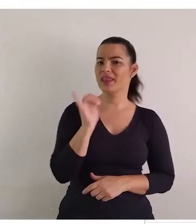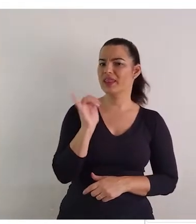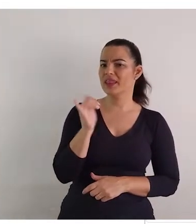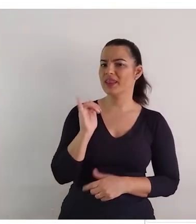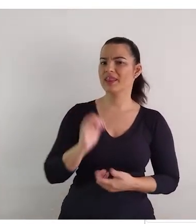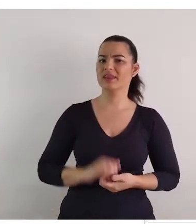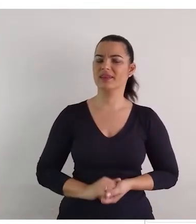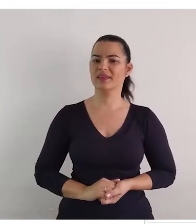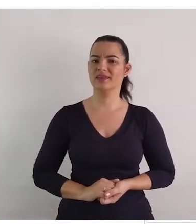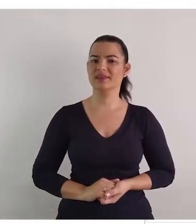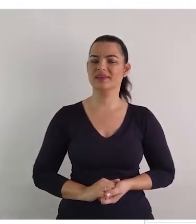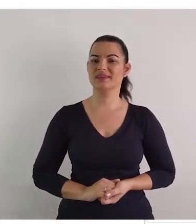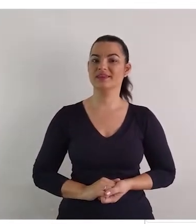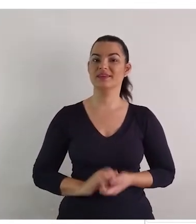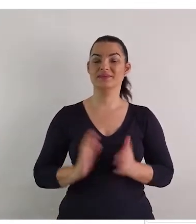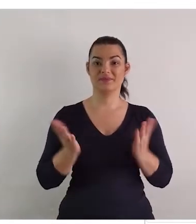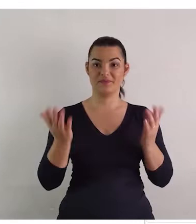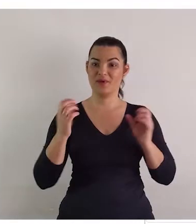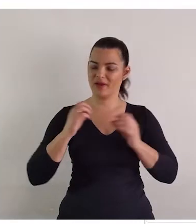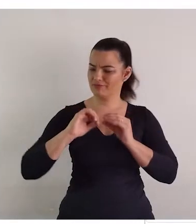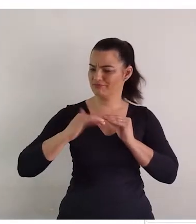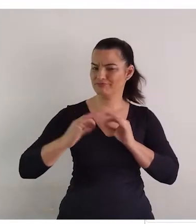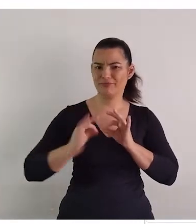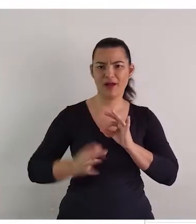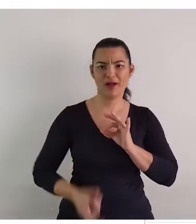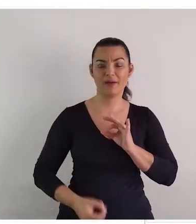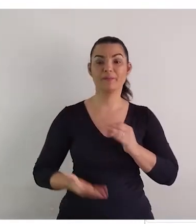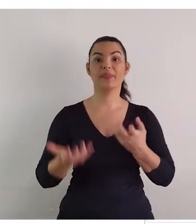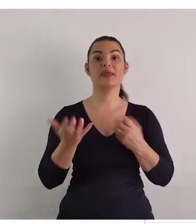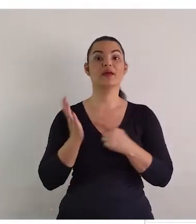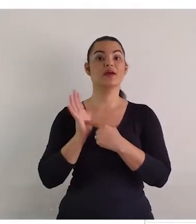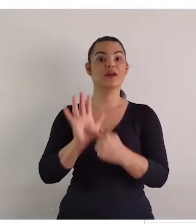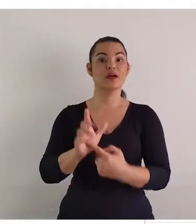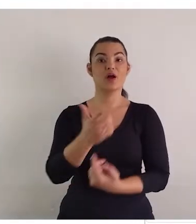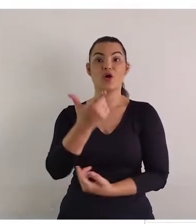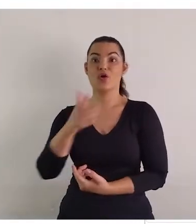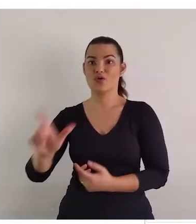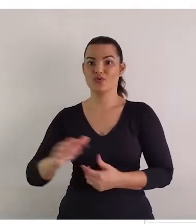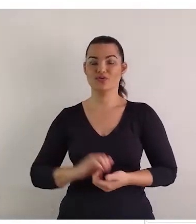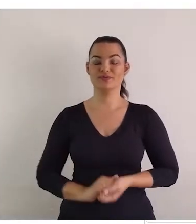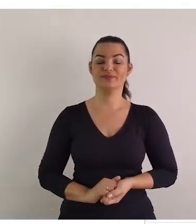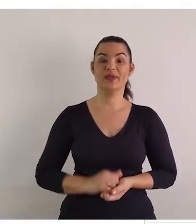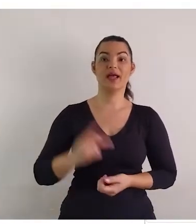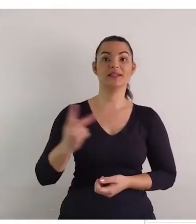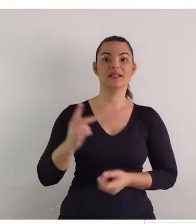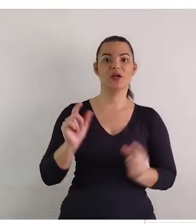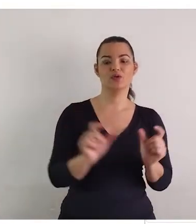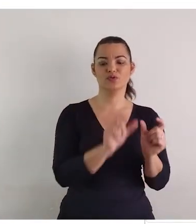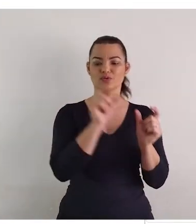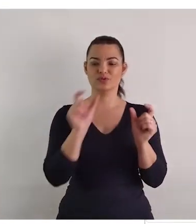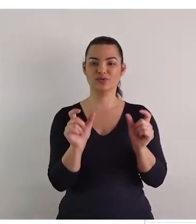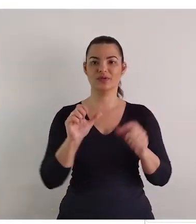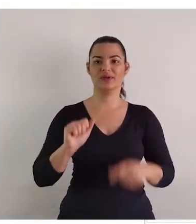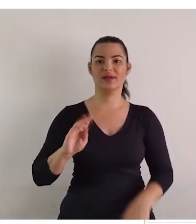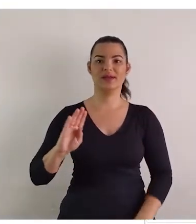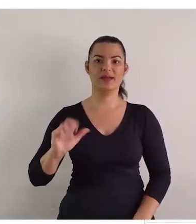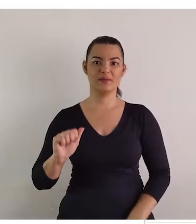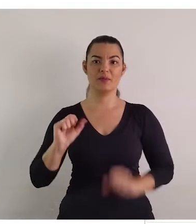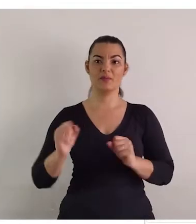Mas eu quero mostrar outra coisa para vocês. Aqui na segunda aba, eu posso clicar